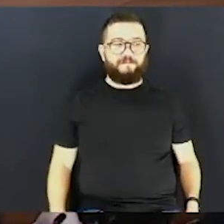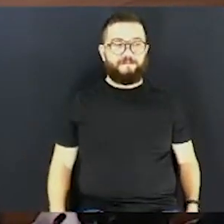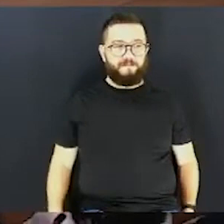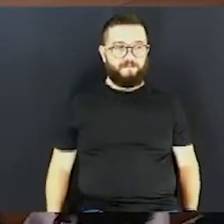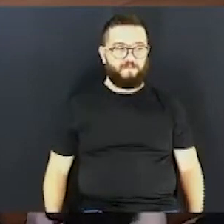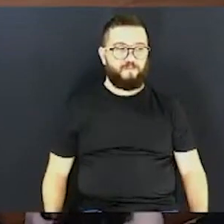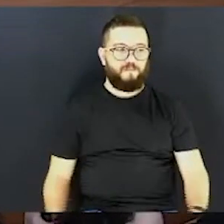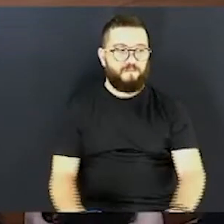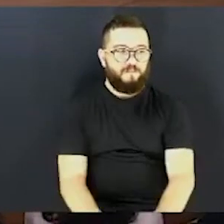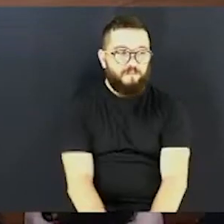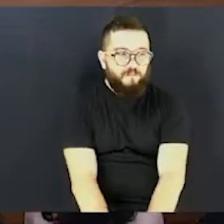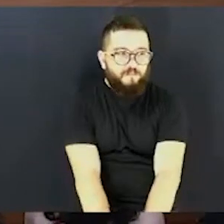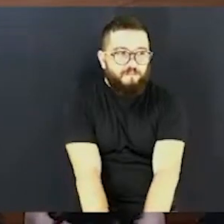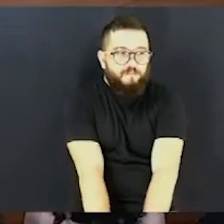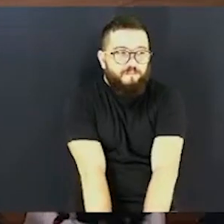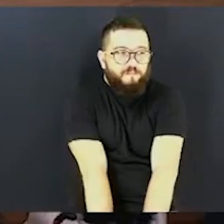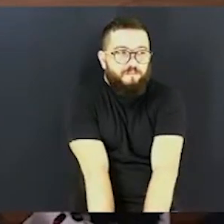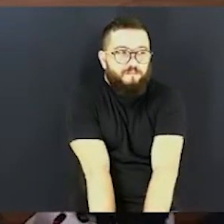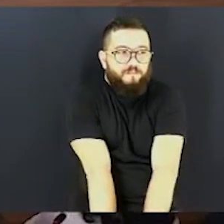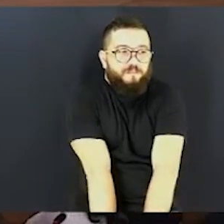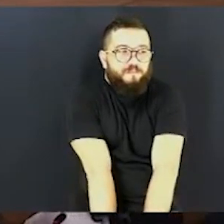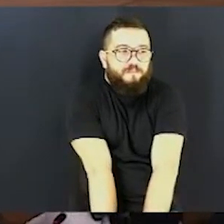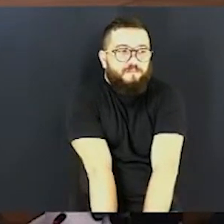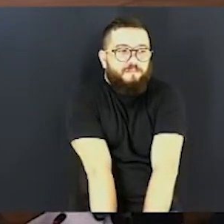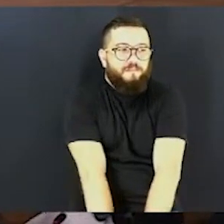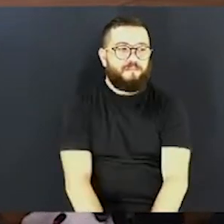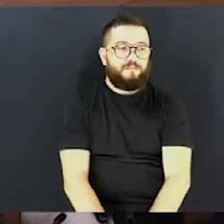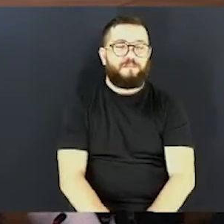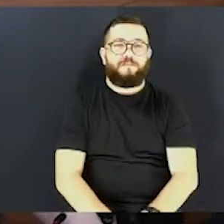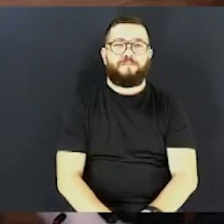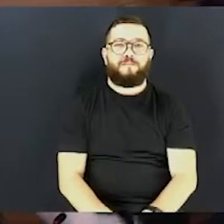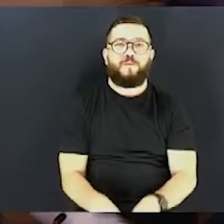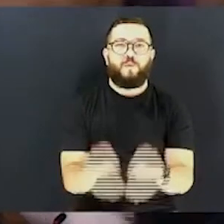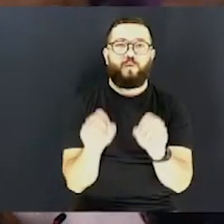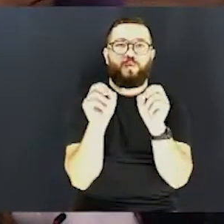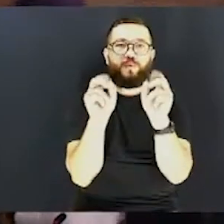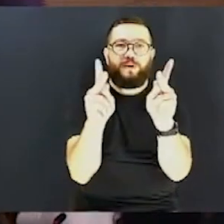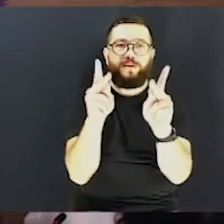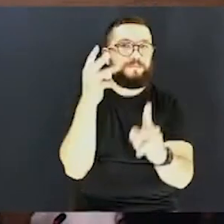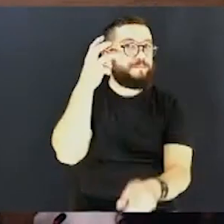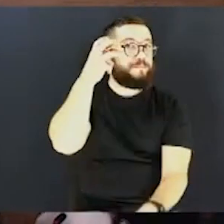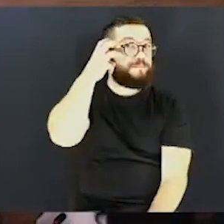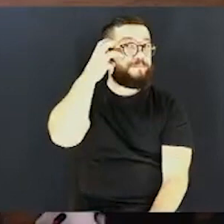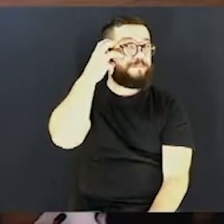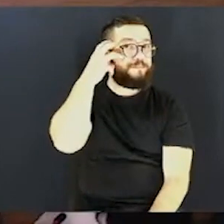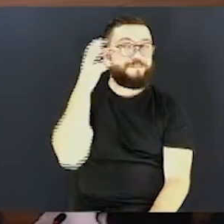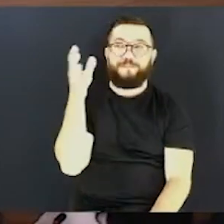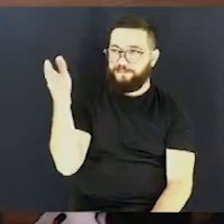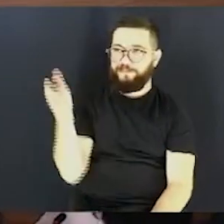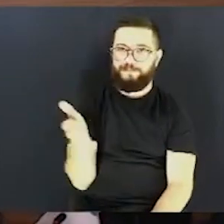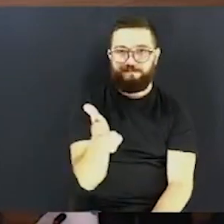O senhor estava inscrito, vereador Dalton Borba. 5 minutos para encaminhamento.